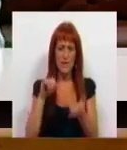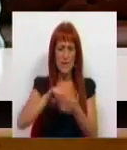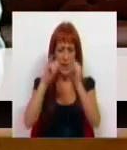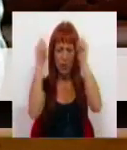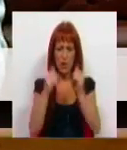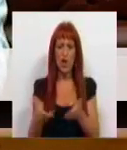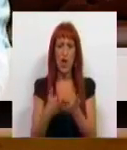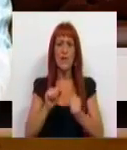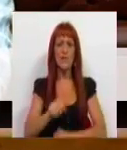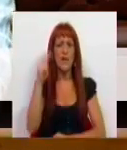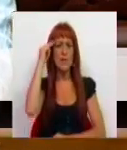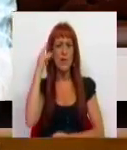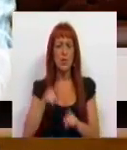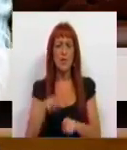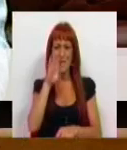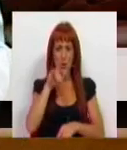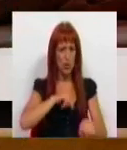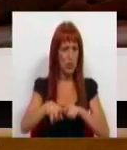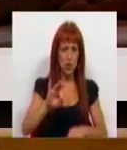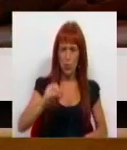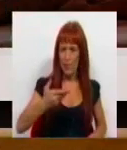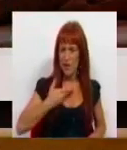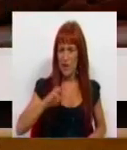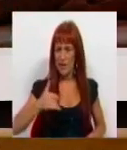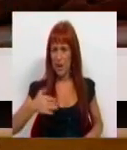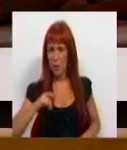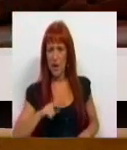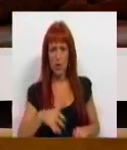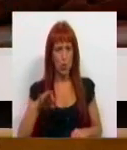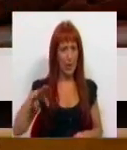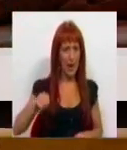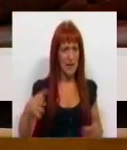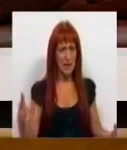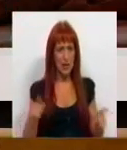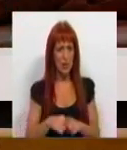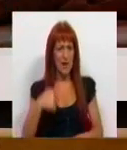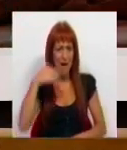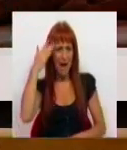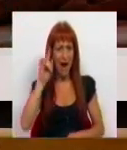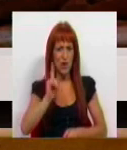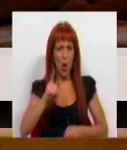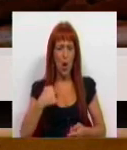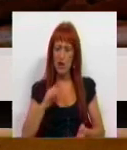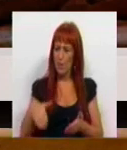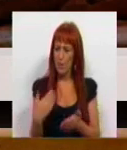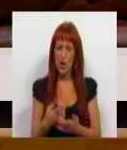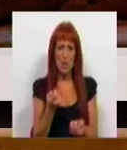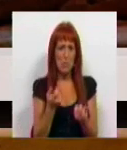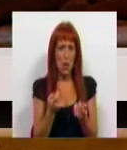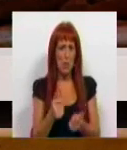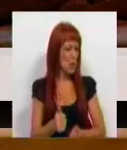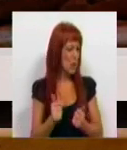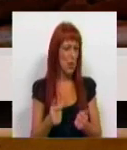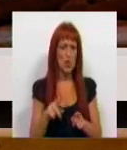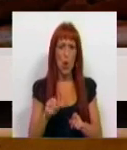Internacional de Negócios da Madeira. Se os deputados do PSD, do CDS e do PS consideram que aquilo que estamos a propor é pouco